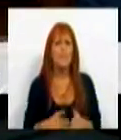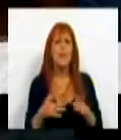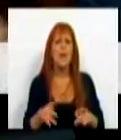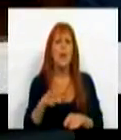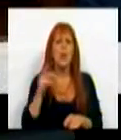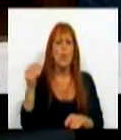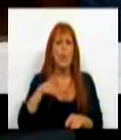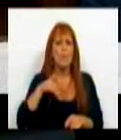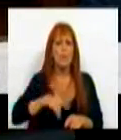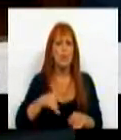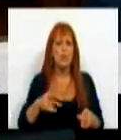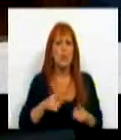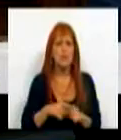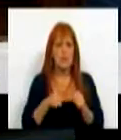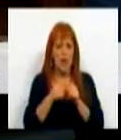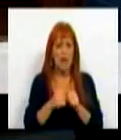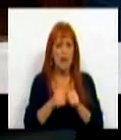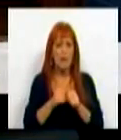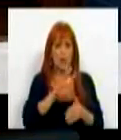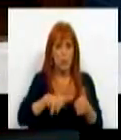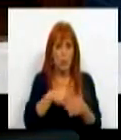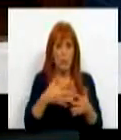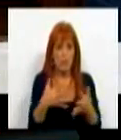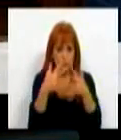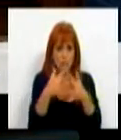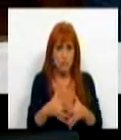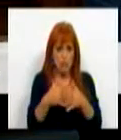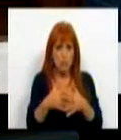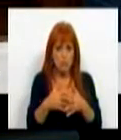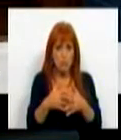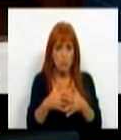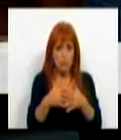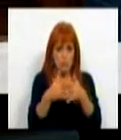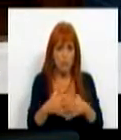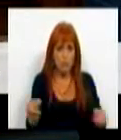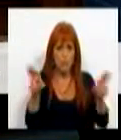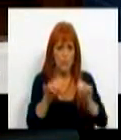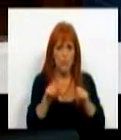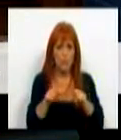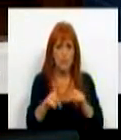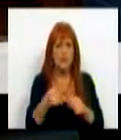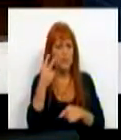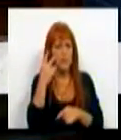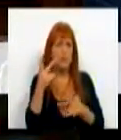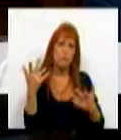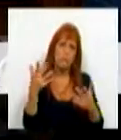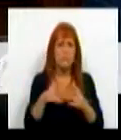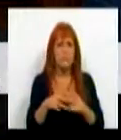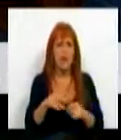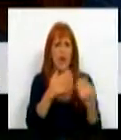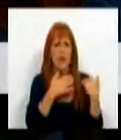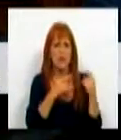reestruturação? Bem, o Banco de Portugal acompanhou os planos de reestruturação. Então, vamos lá ver,